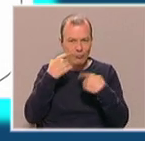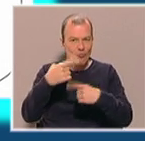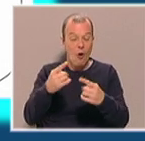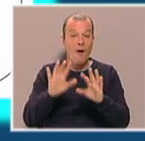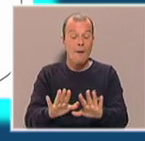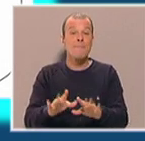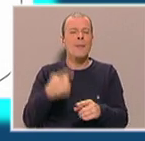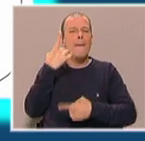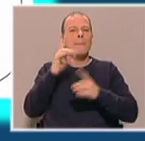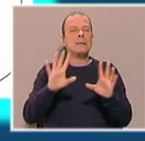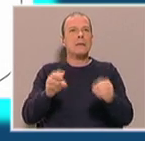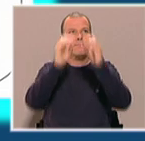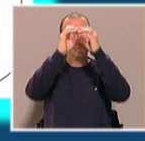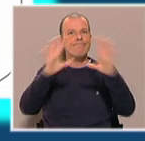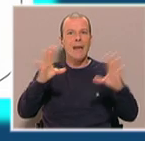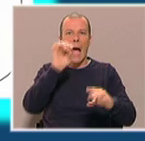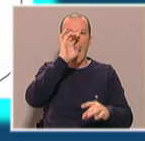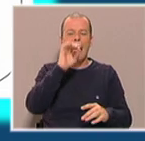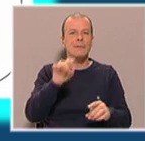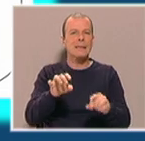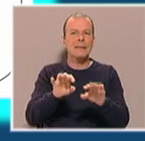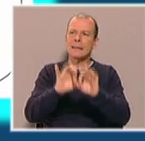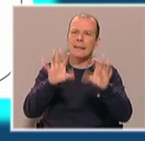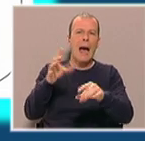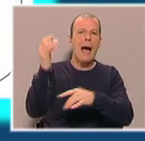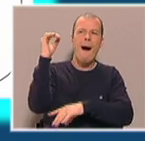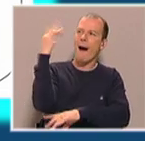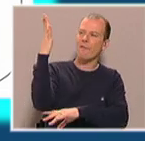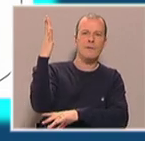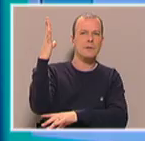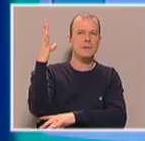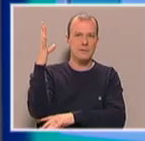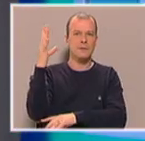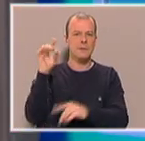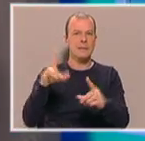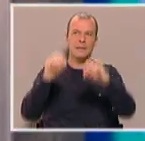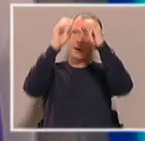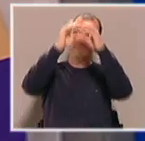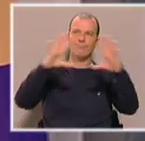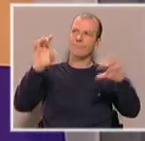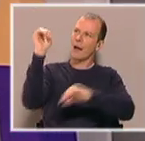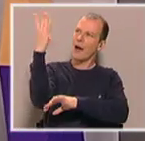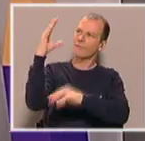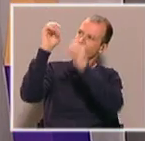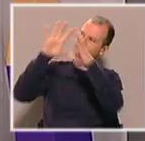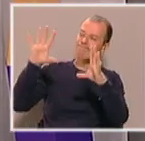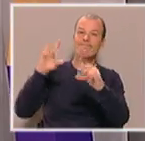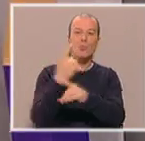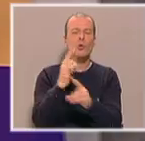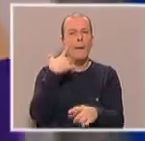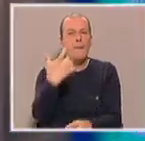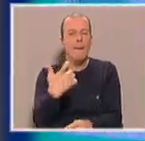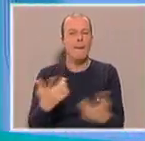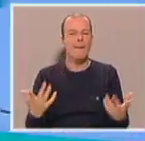aqui como uma árvore, até há este conceito da árvore brônquica, porque reparem,